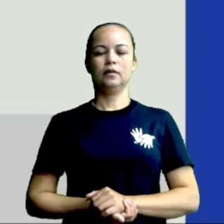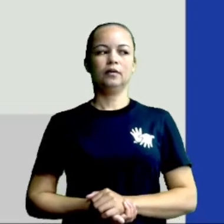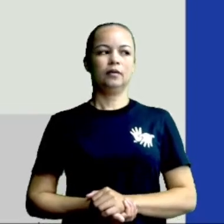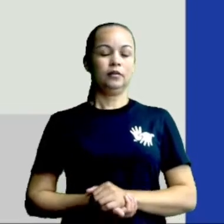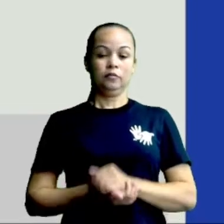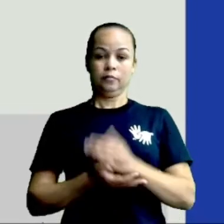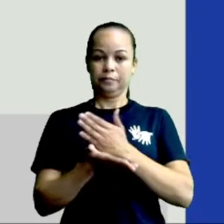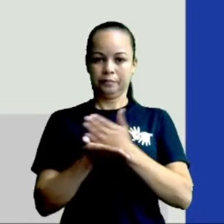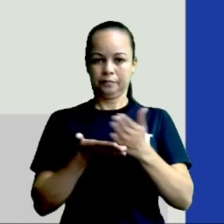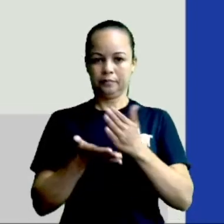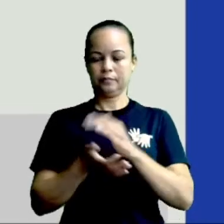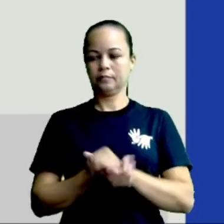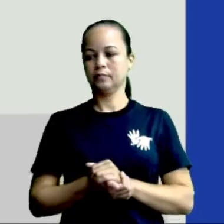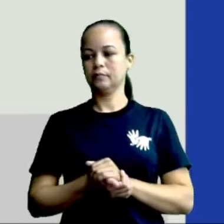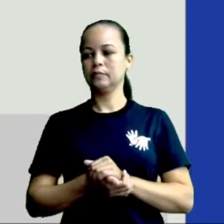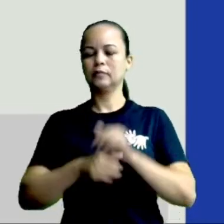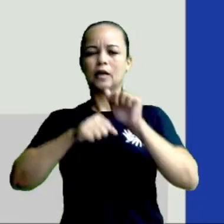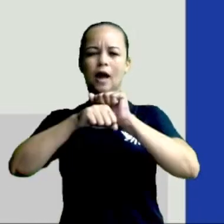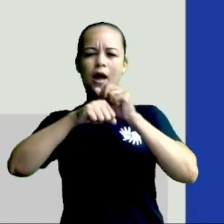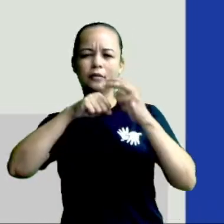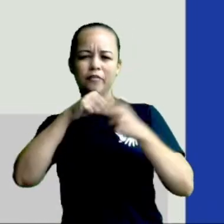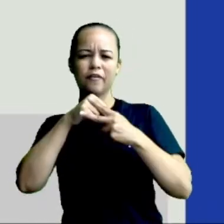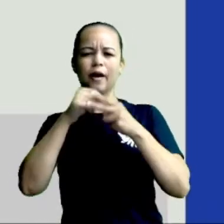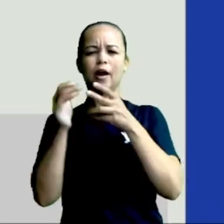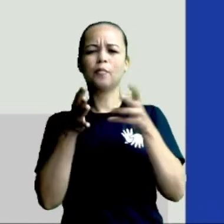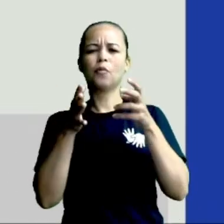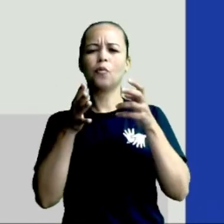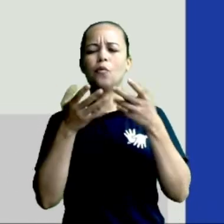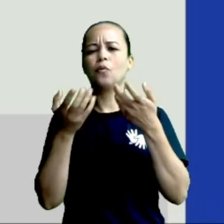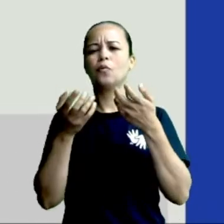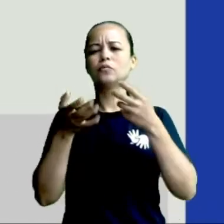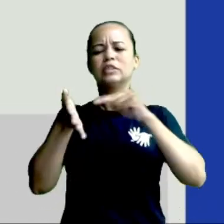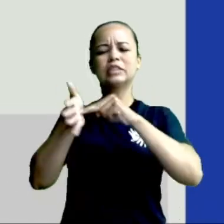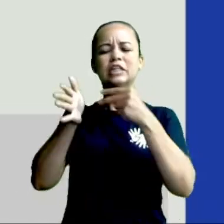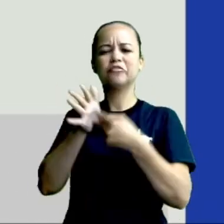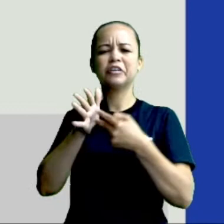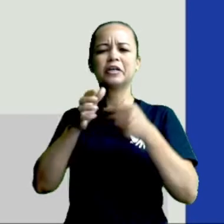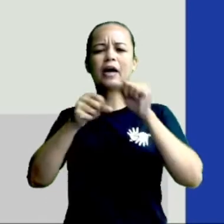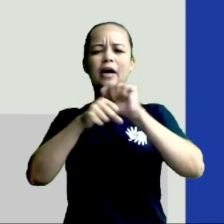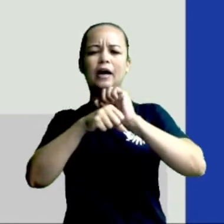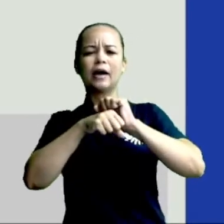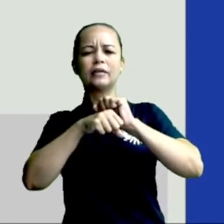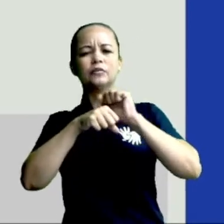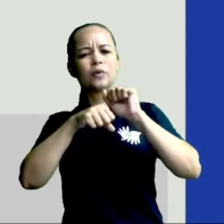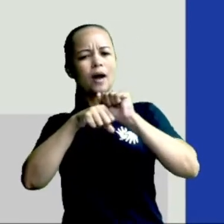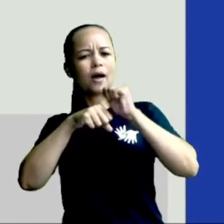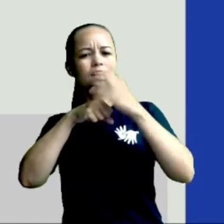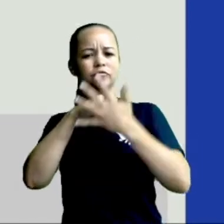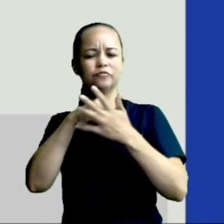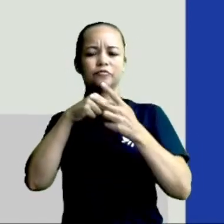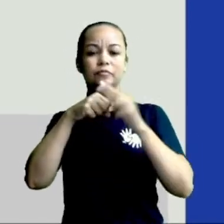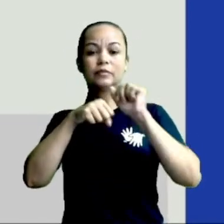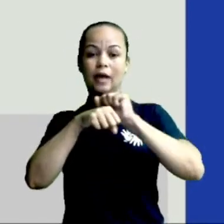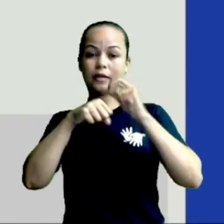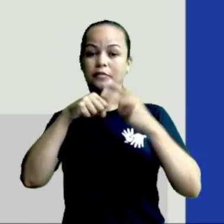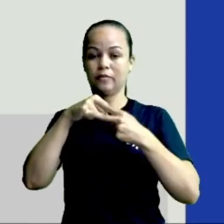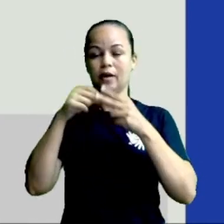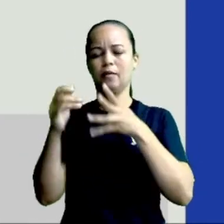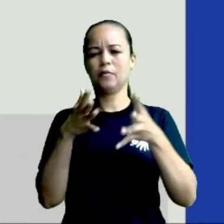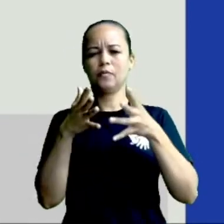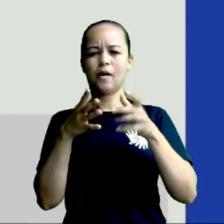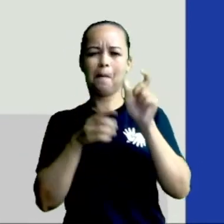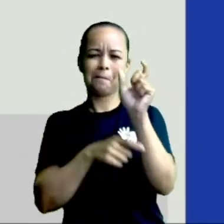Então vamos lá. Advérbio, qual o conceito? O que significa aí essa classe de palavra advérbio? Então advérbio é